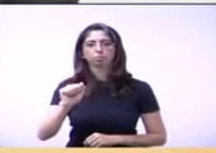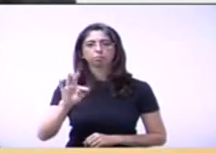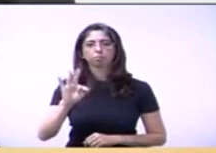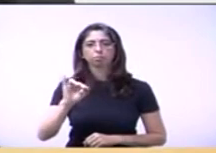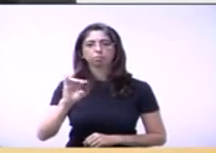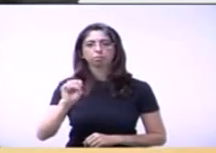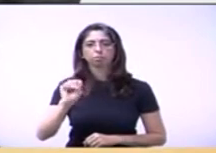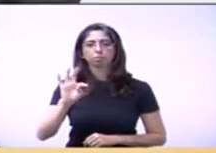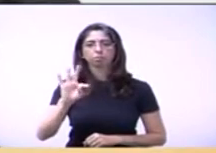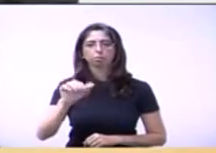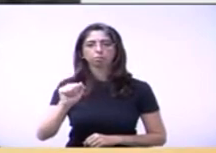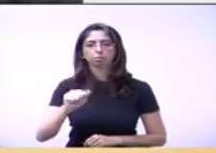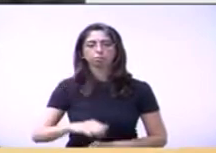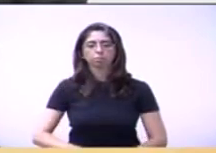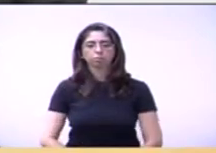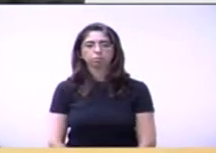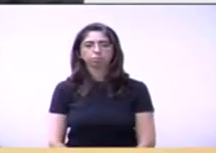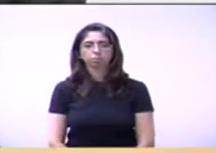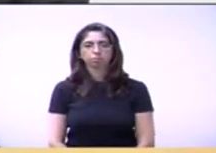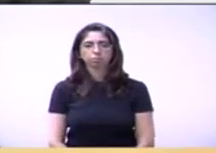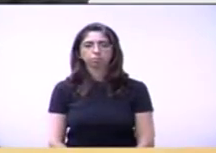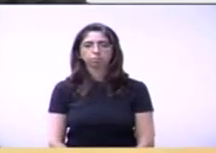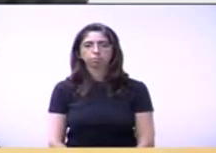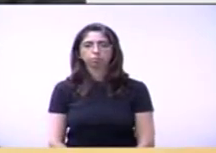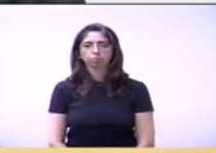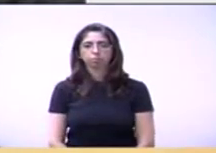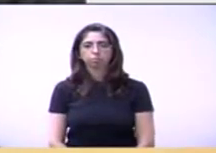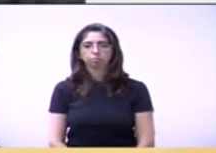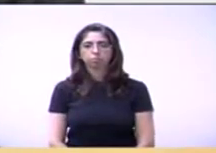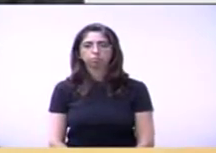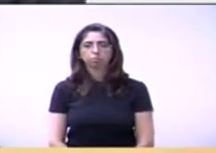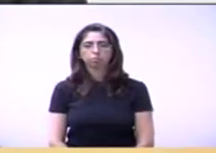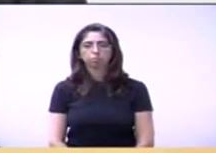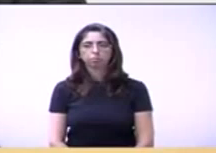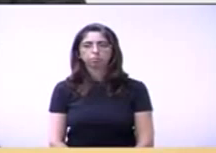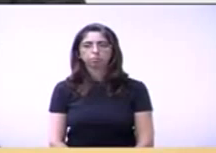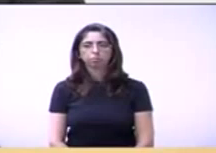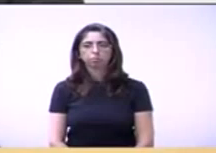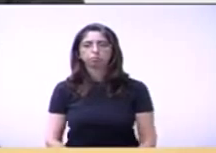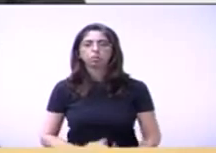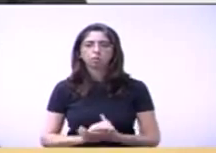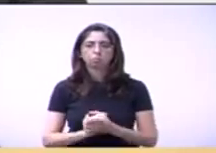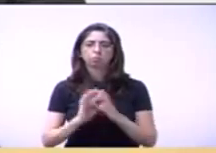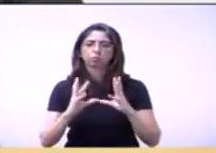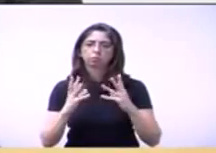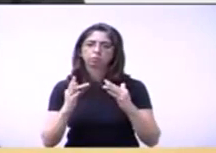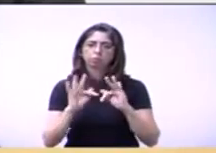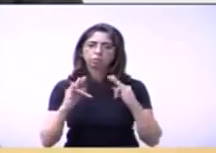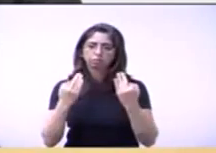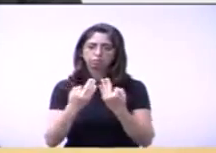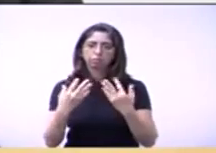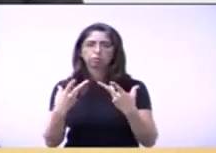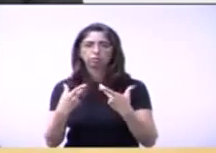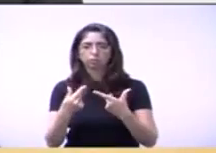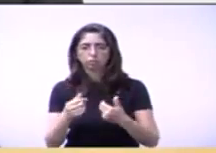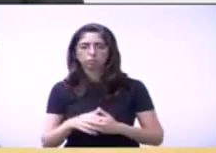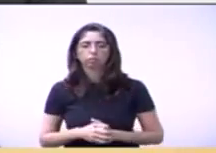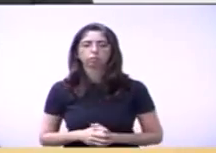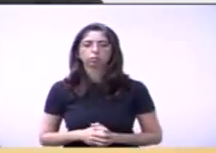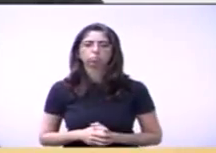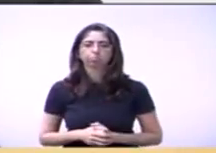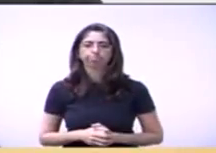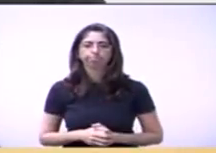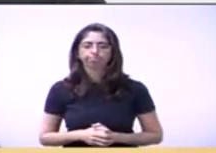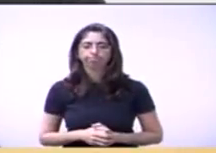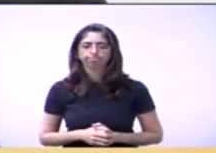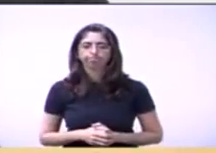Eu só queria dar meu sentimento a toda a família e falar aqui, eu peço desculpa porque minha assessoria falhou,